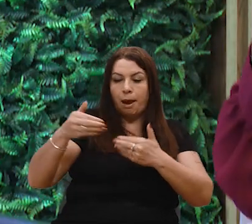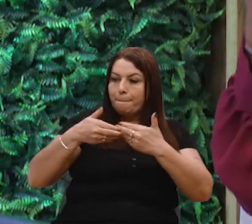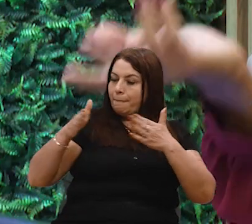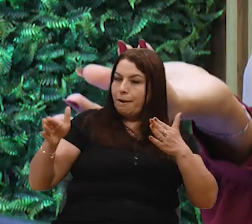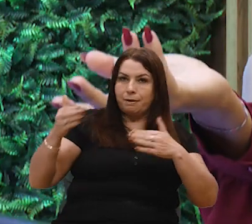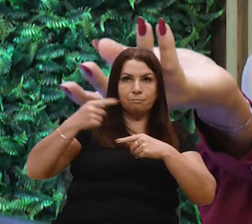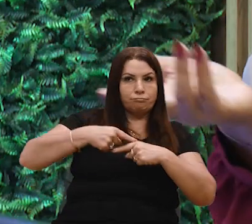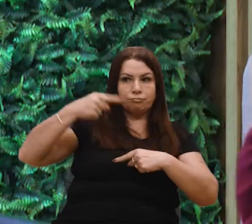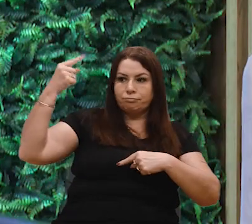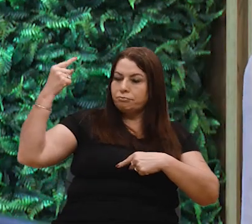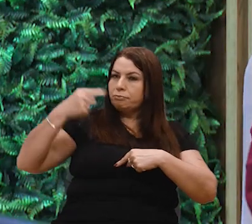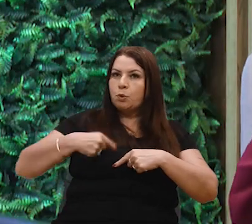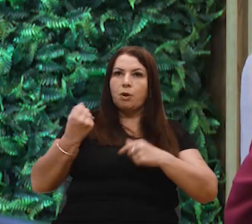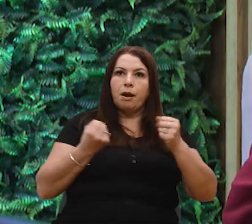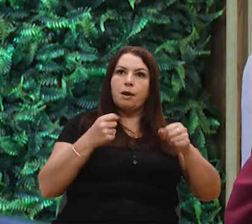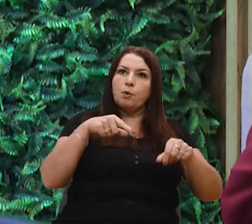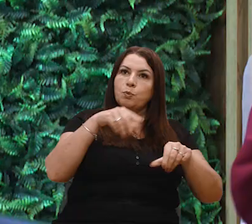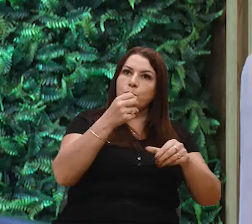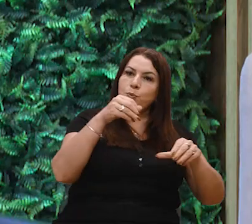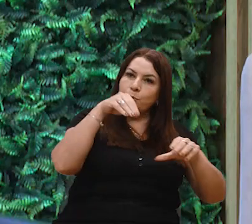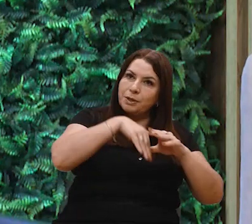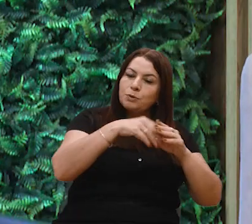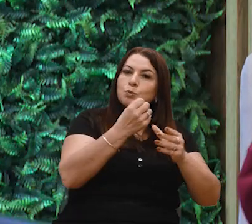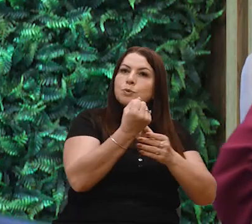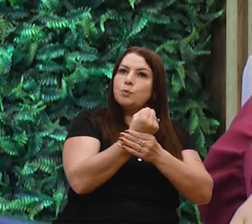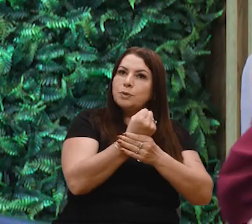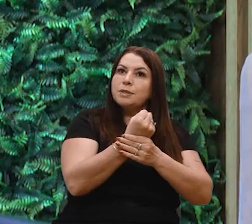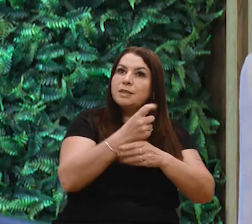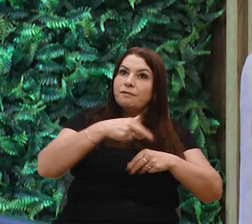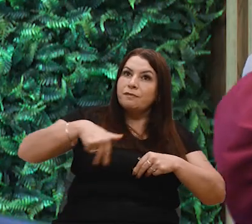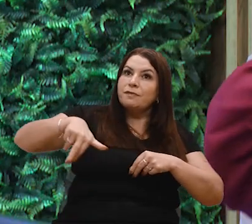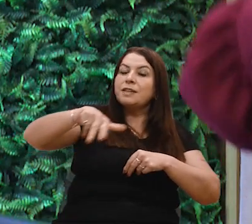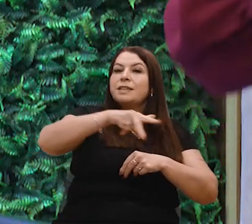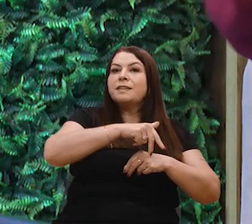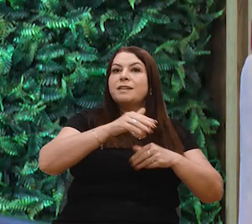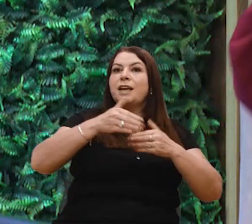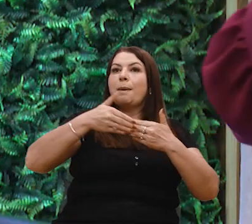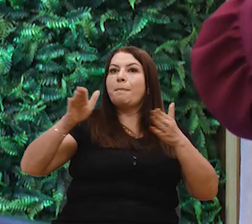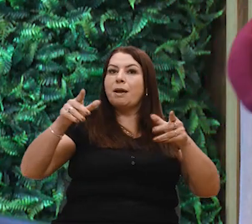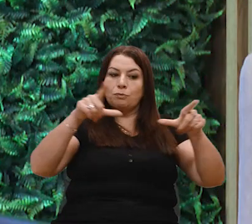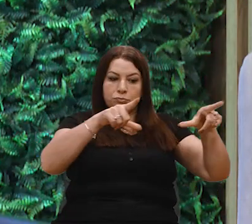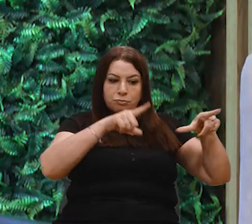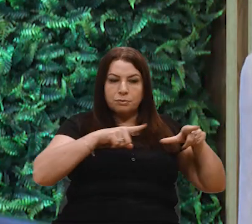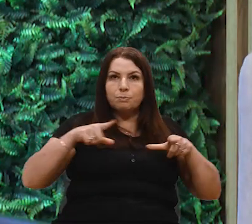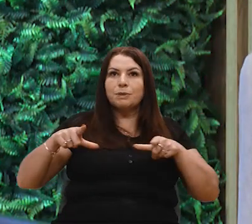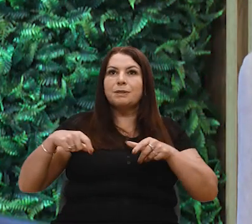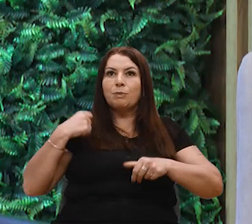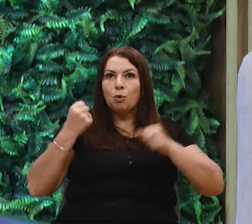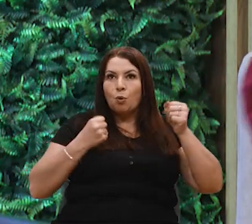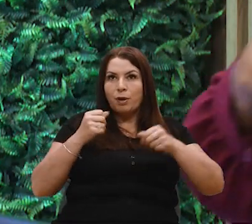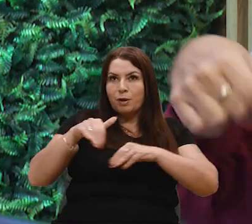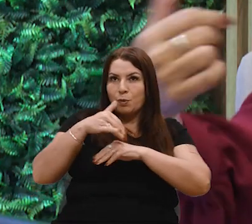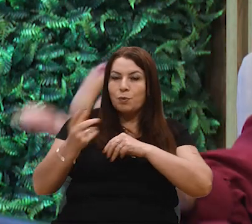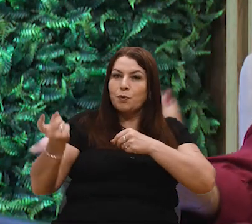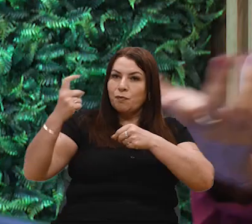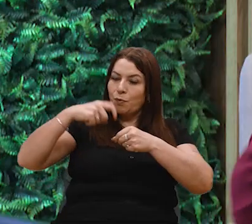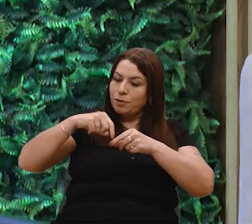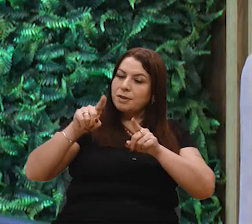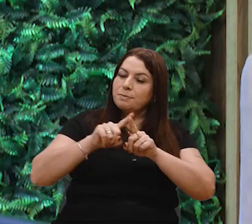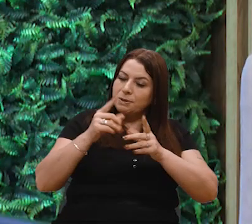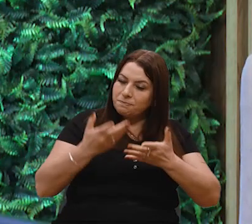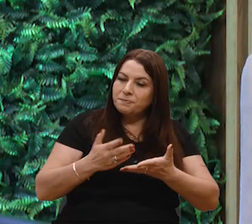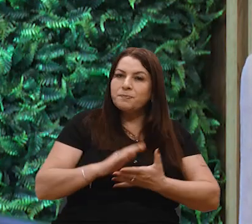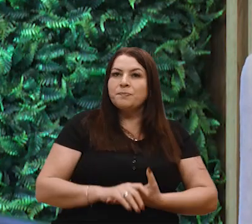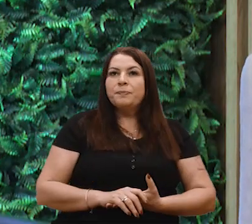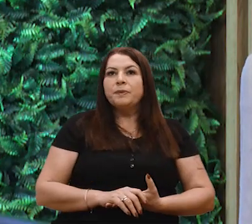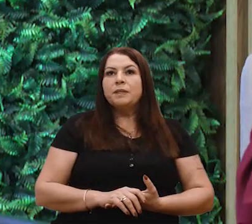estar aberta, cancela, então teu carro com segurança lá dentro para te fazer o trecho, e ficam, né, abertos os espaços para te sair, correr na rua e voltar ali